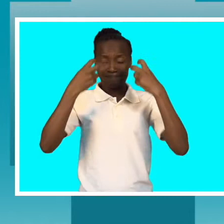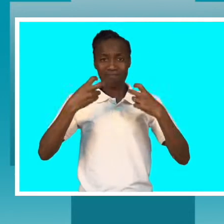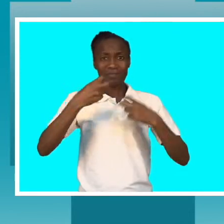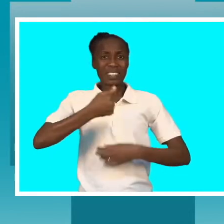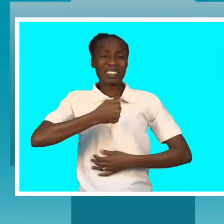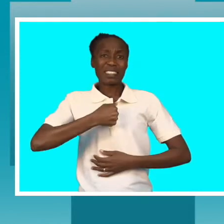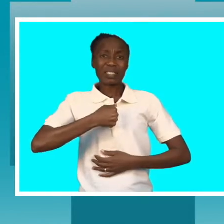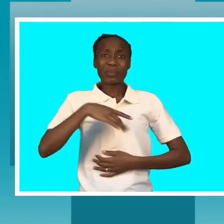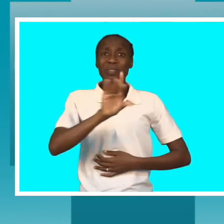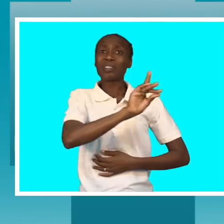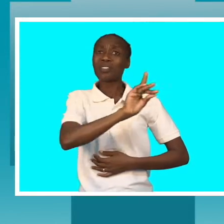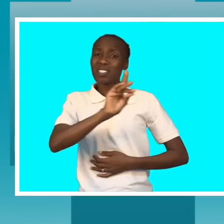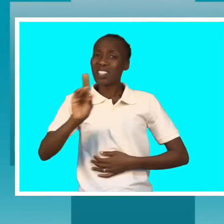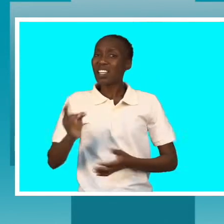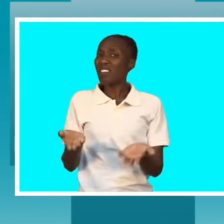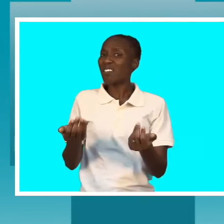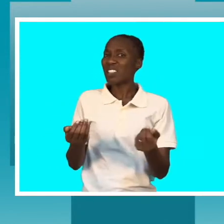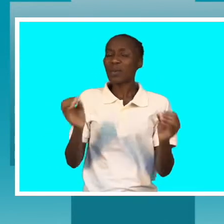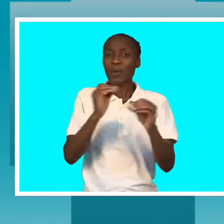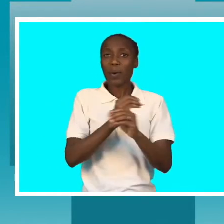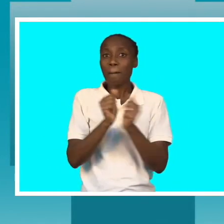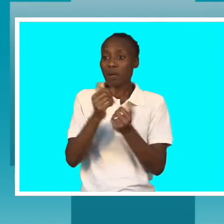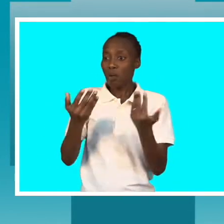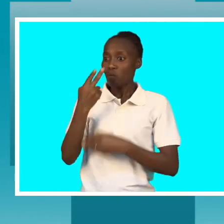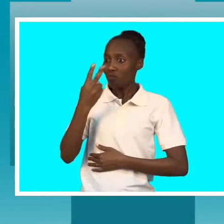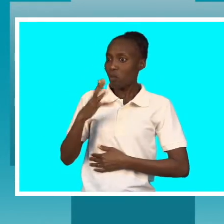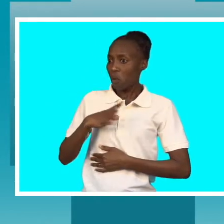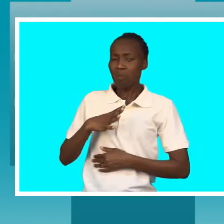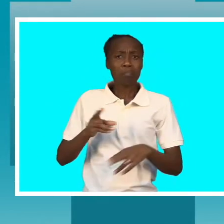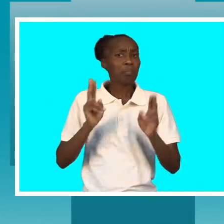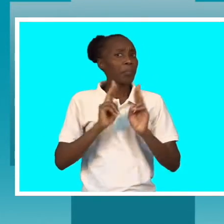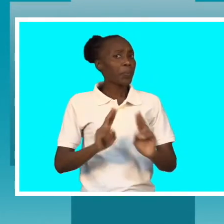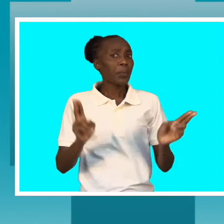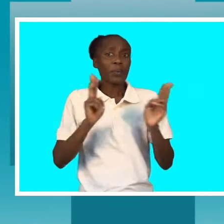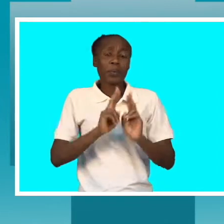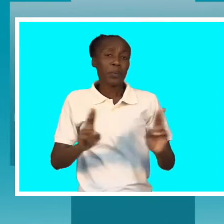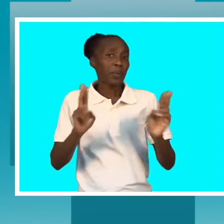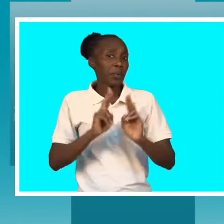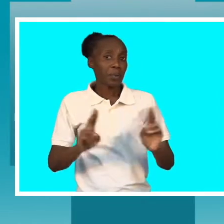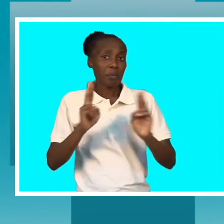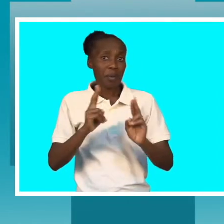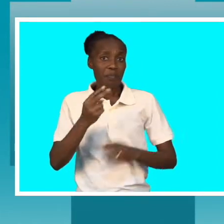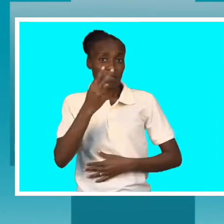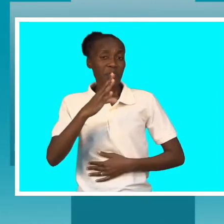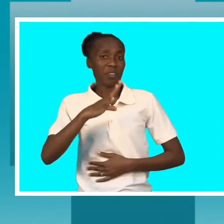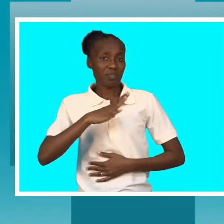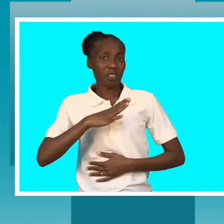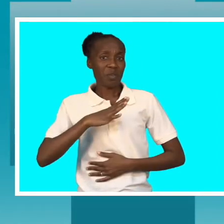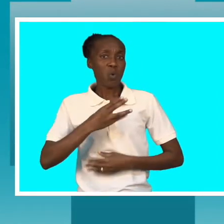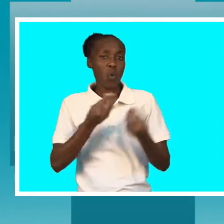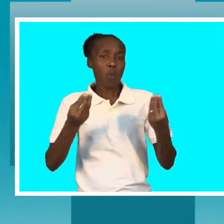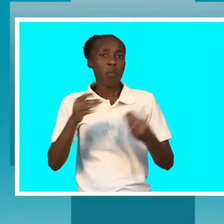Não estava alegre. Agora estou vendo para ser normal, ver como deficiente. Essa casa